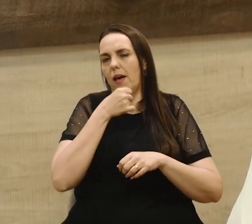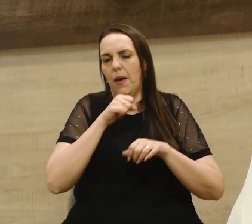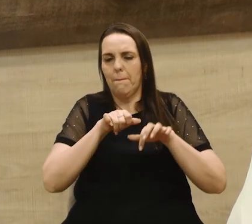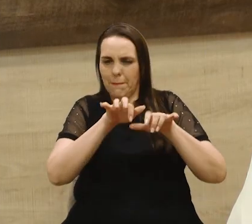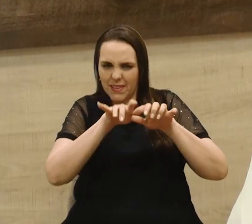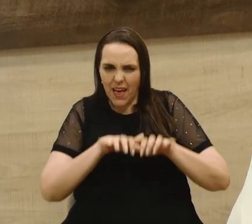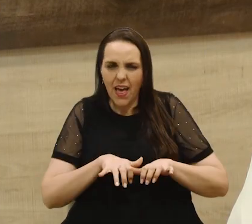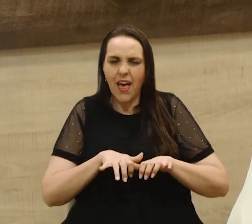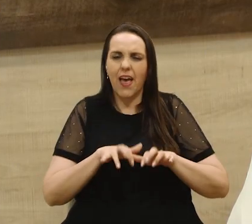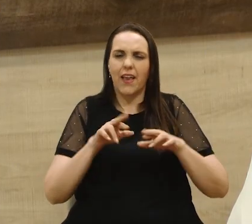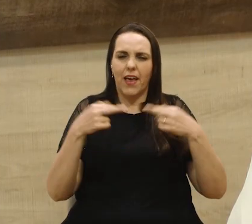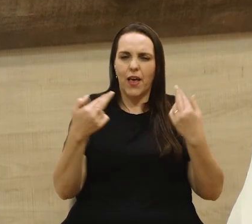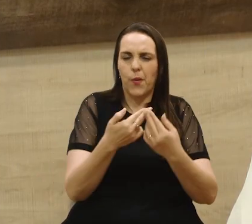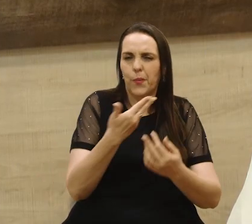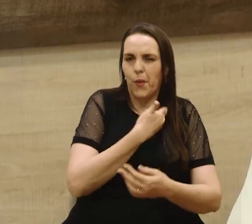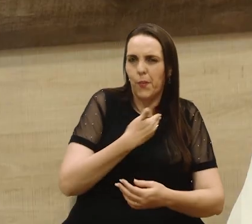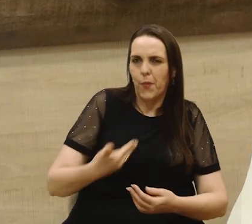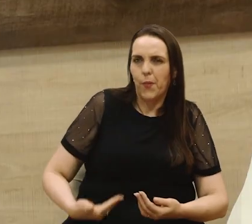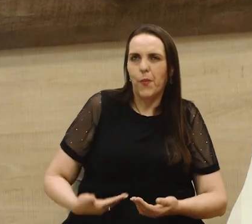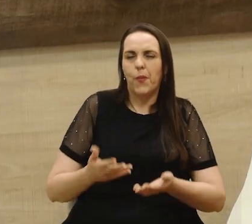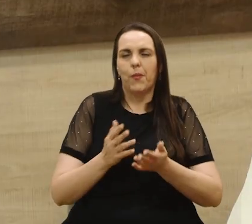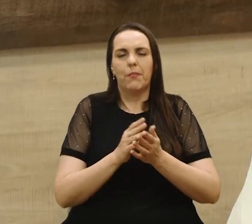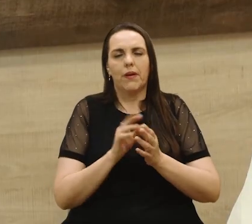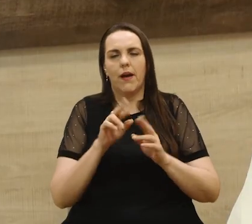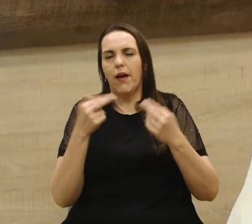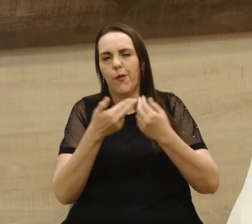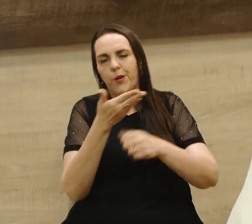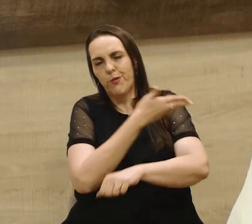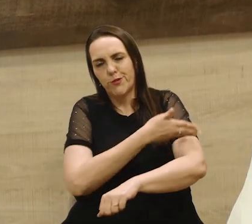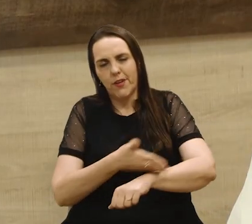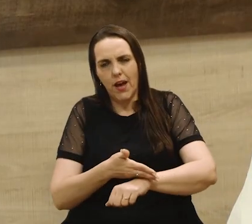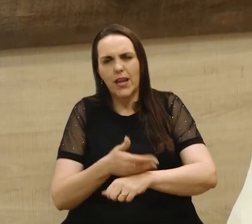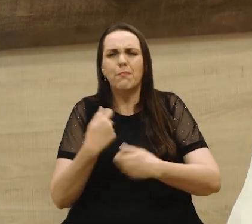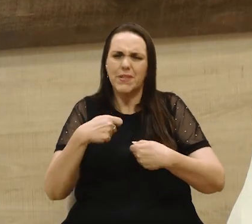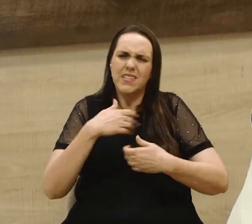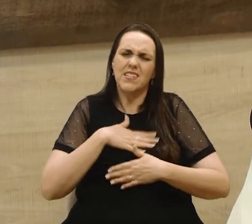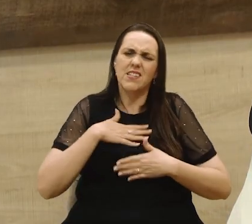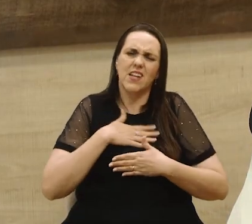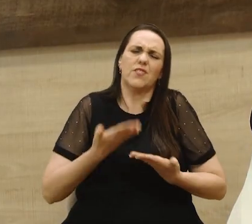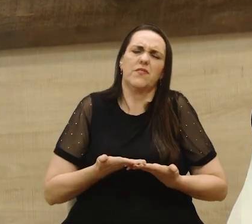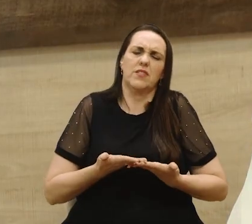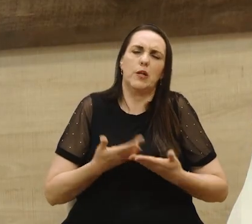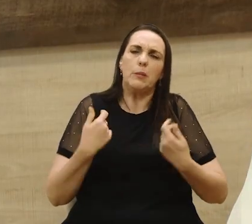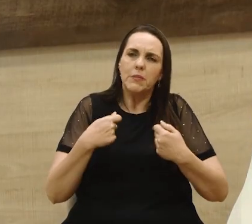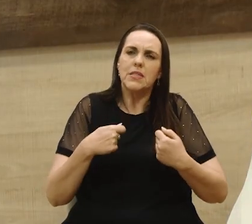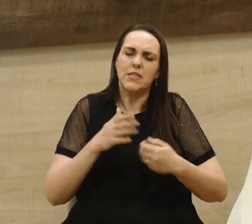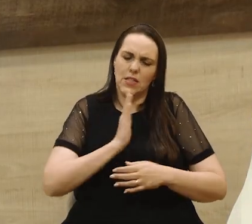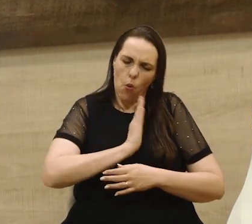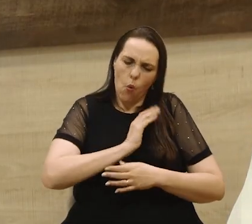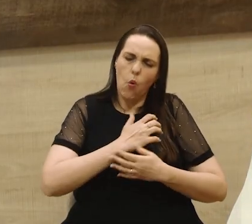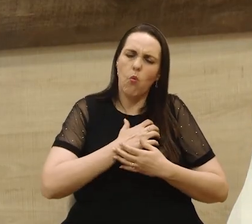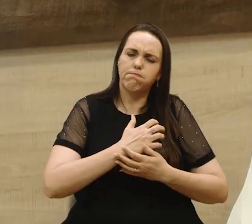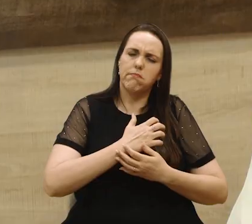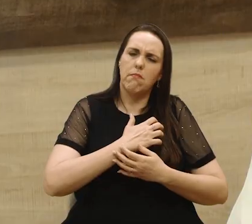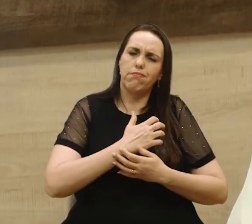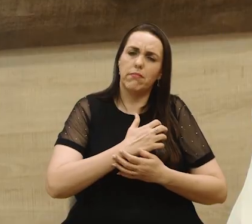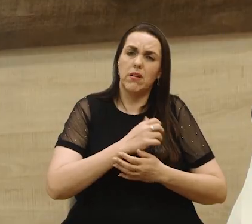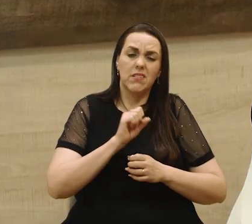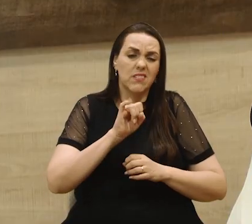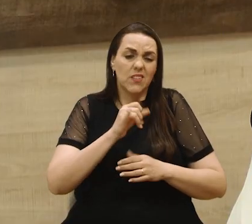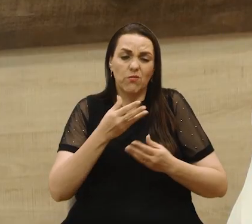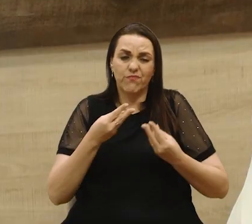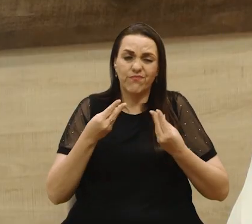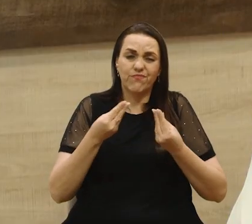sessão ordinária, uma audiência pública, uma solenidade, aquilo ali precisa ter uma satisfação. Sem dúvida. Precisa ter um coração, senão o